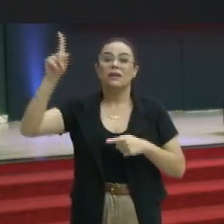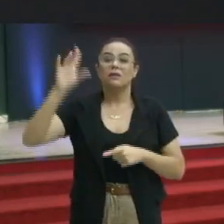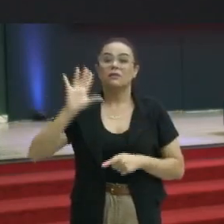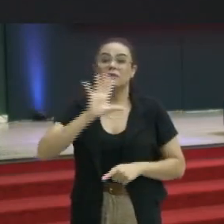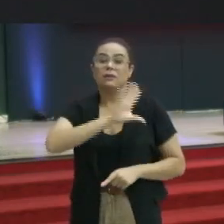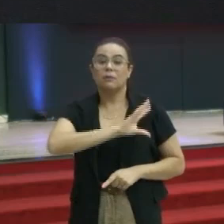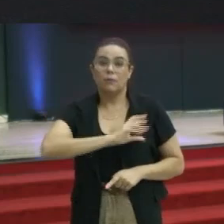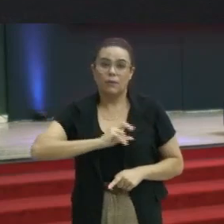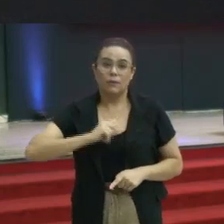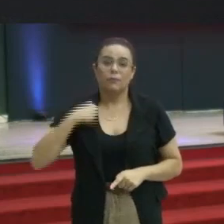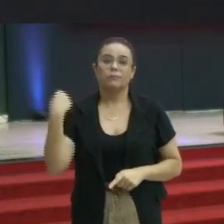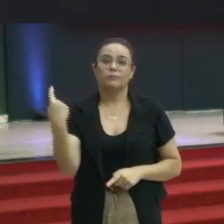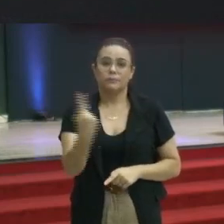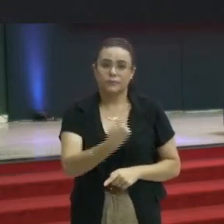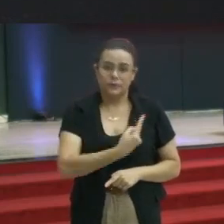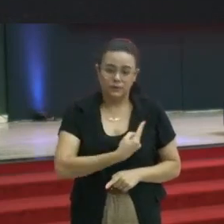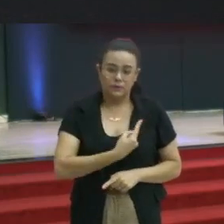amou.